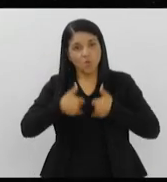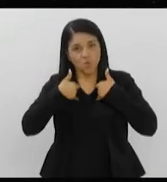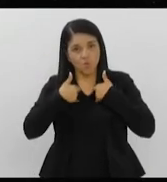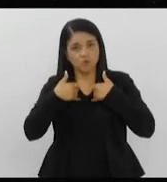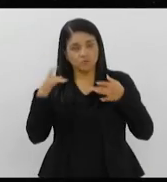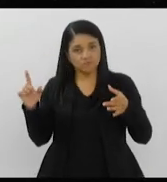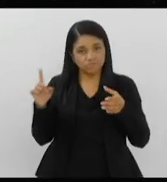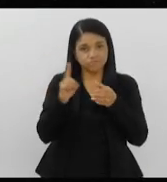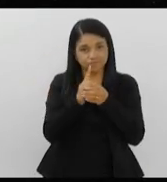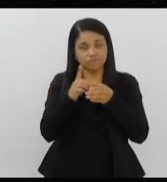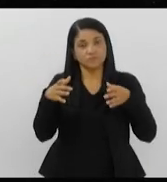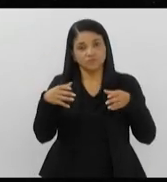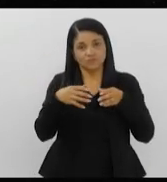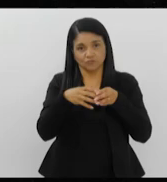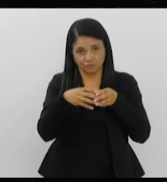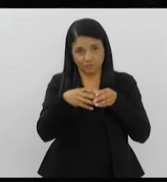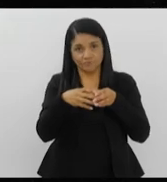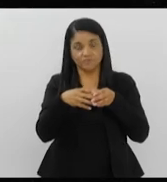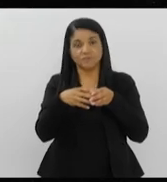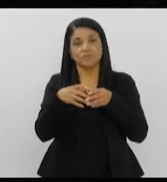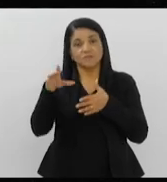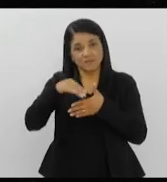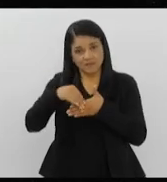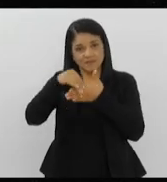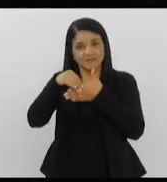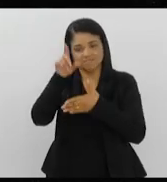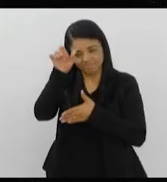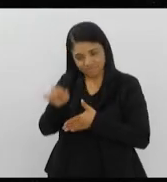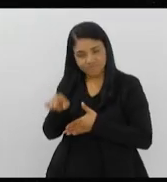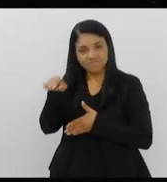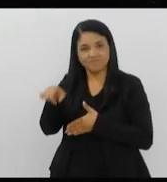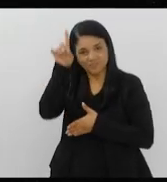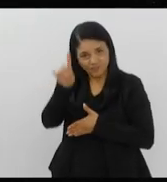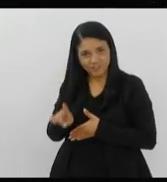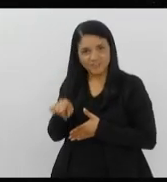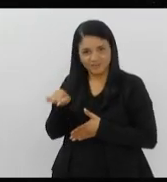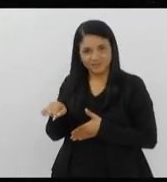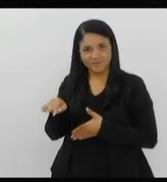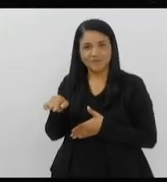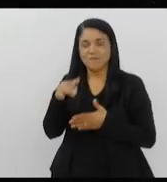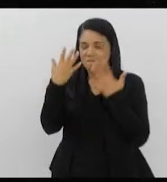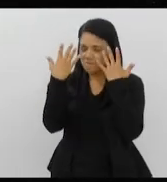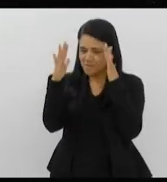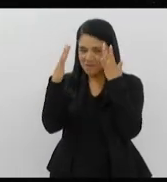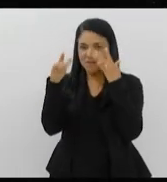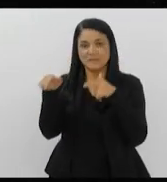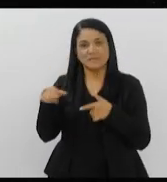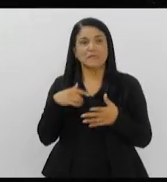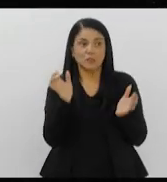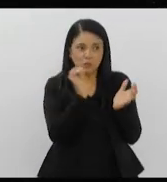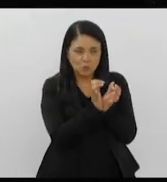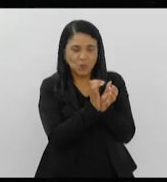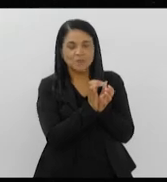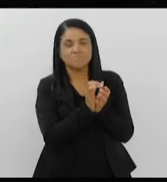fazer parte deste time sob sua direção parabéns mais uma vez essa turma me atura todo santo